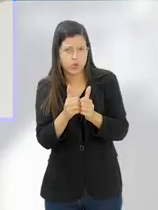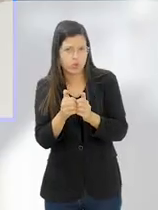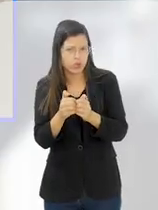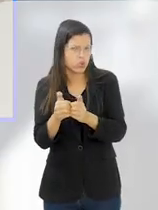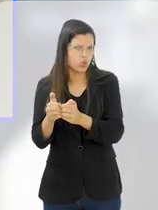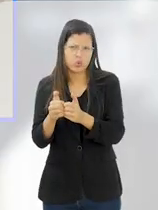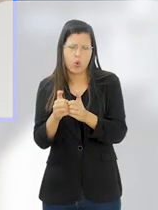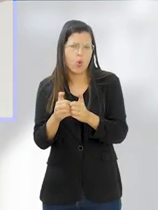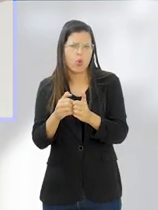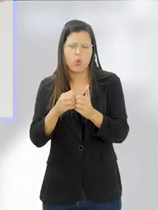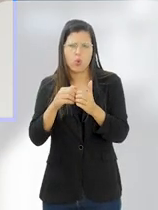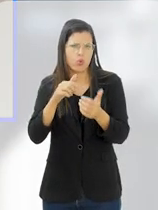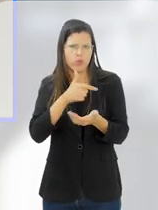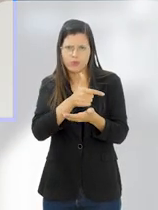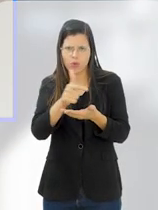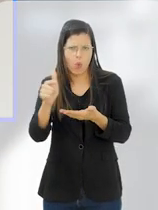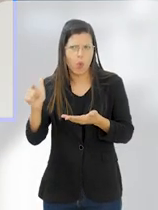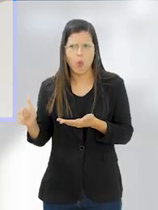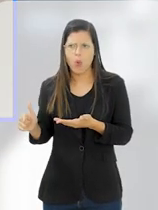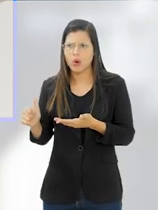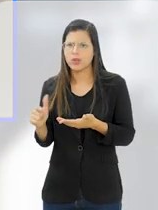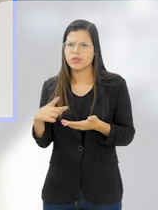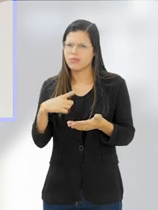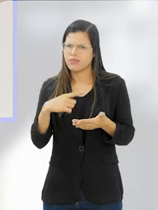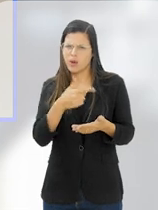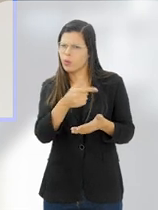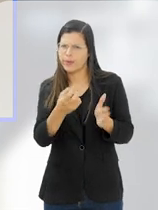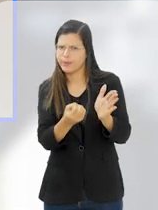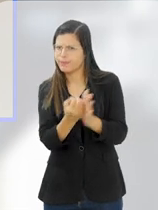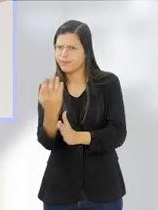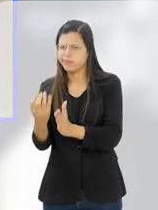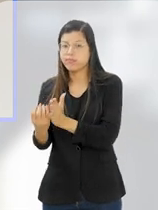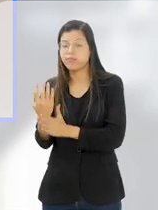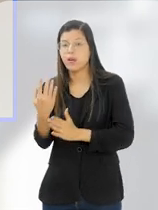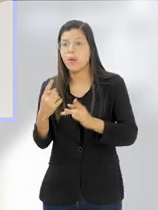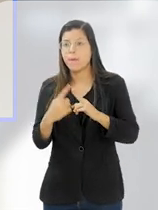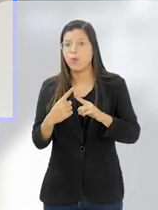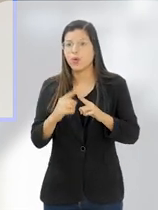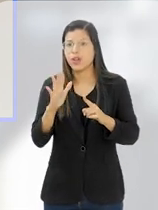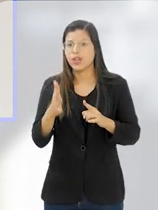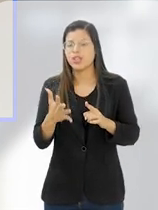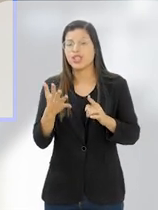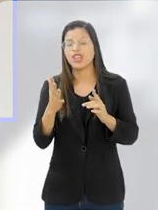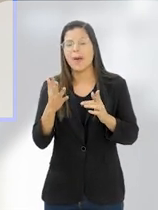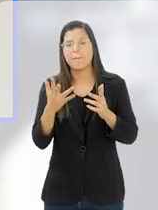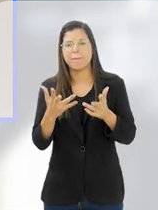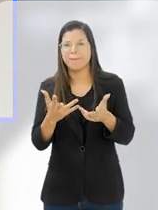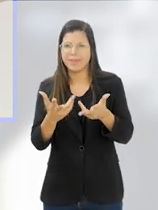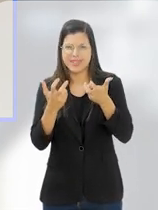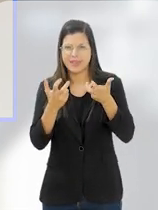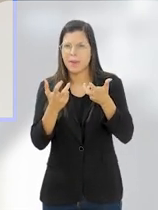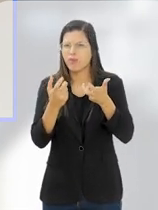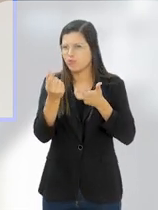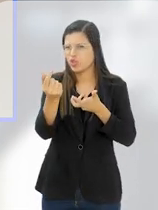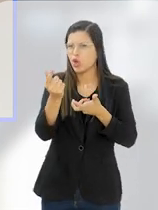Tigrinho ou outros similares, né? Daqui a pouco estão pipocando vários outros aí, porque já perceberam que dá dinheiro, né? Muito